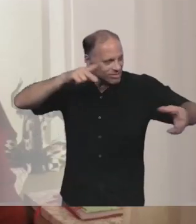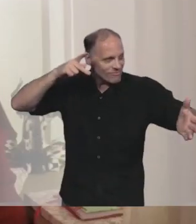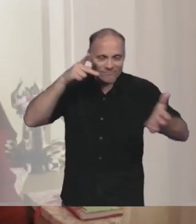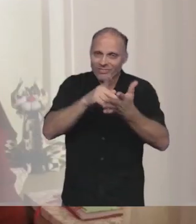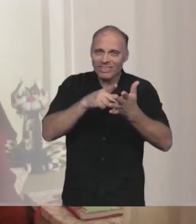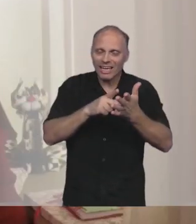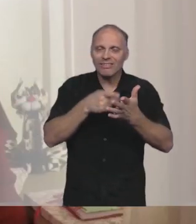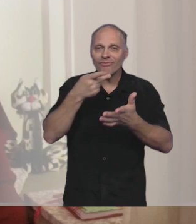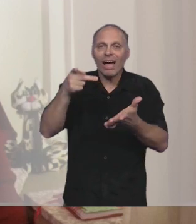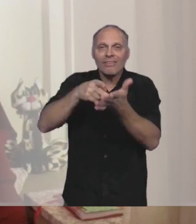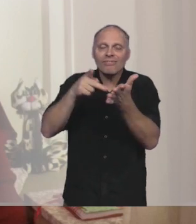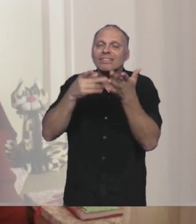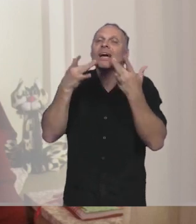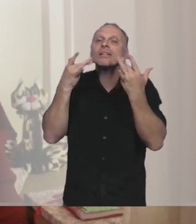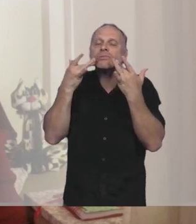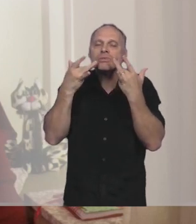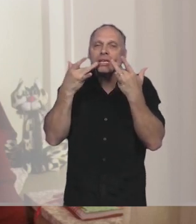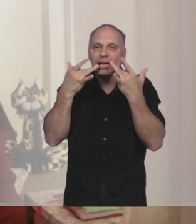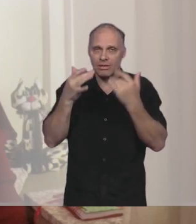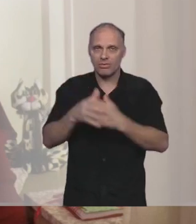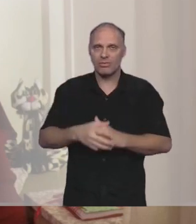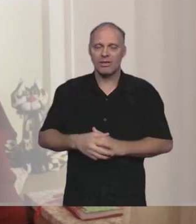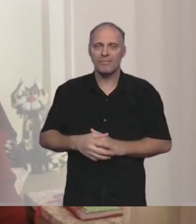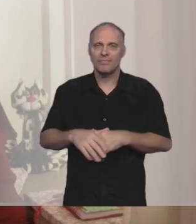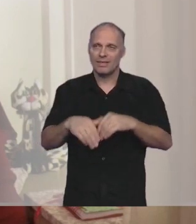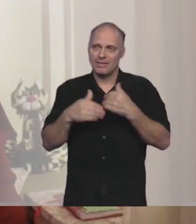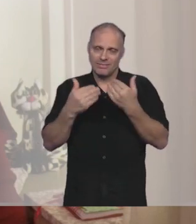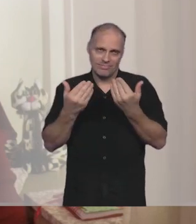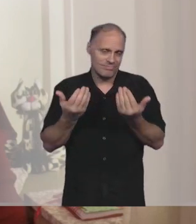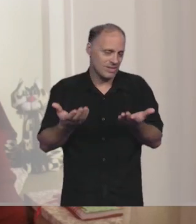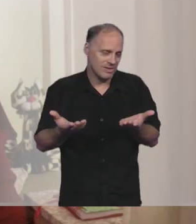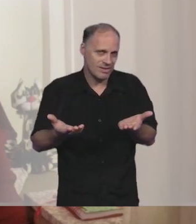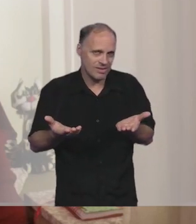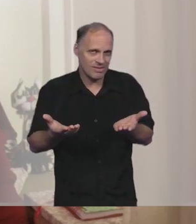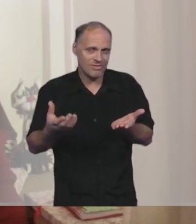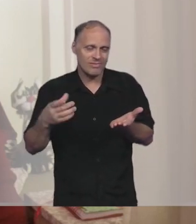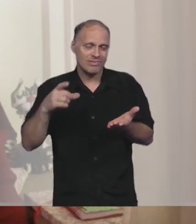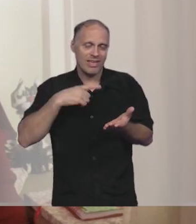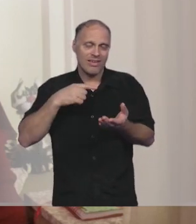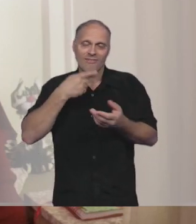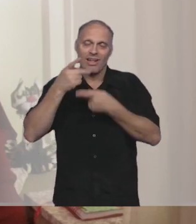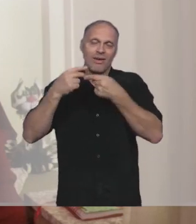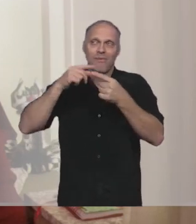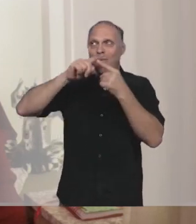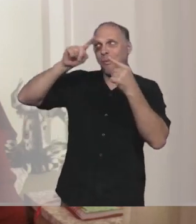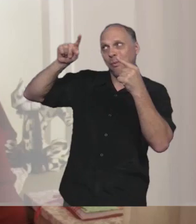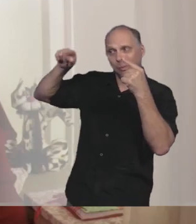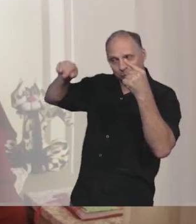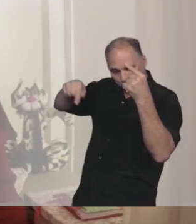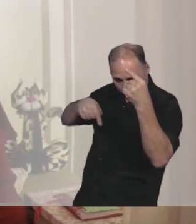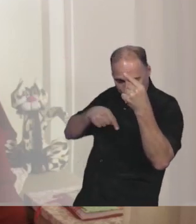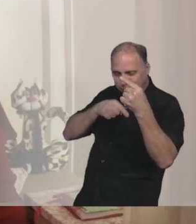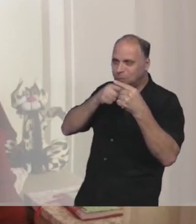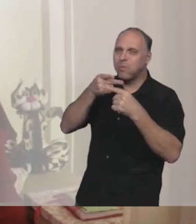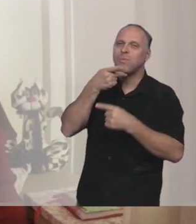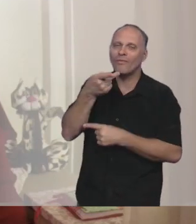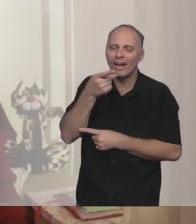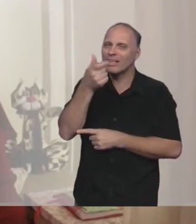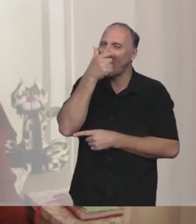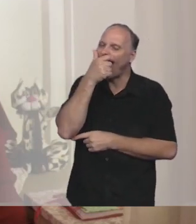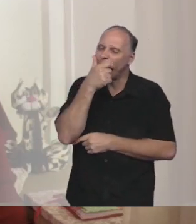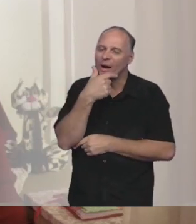Então, dei uma volta enorme para te dizer que eu concordo, que eu acho que é a intensidade, o trabalho do ator e da